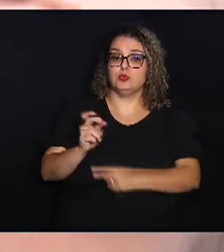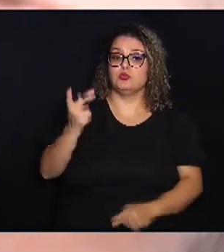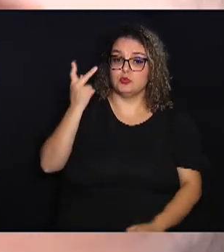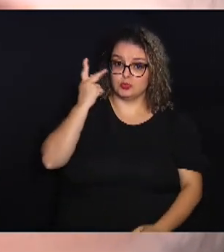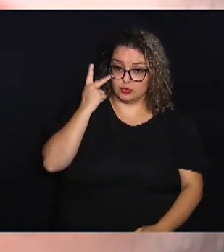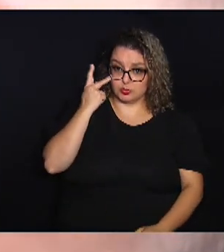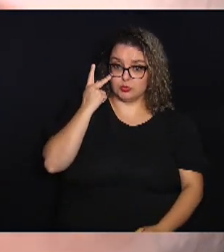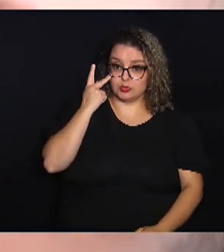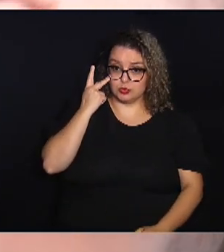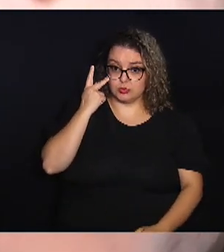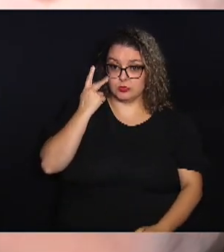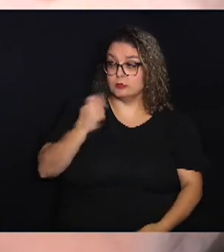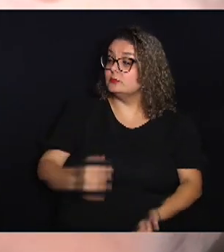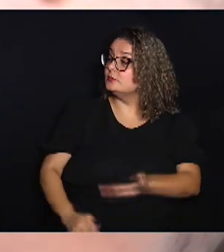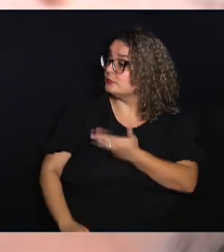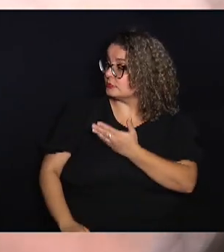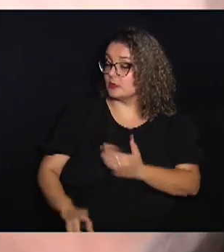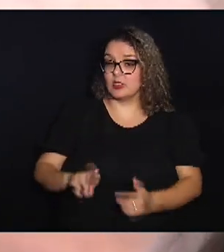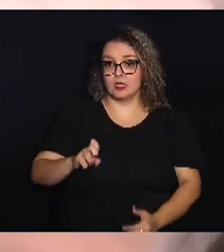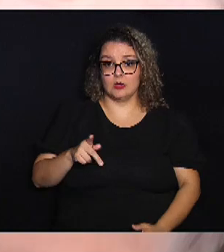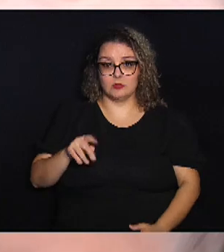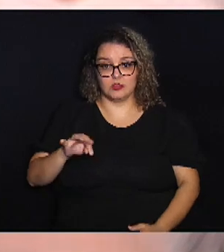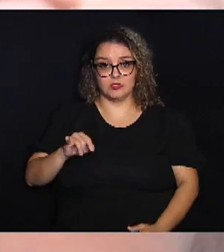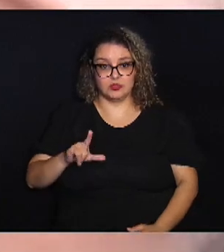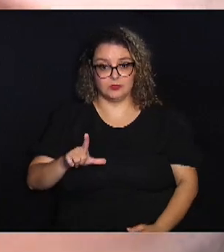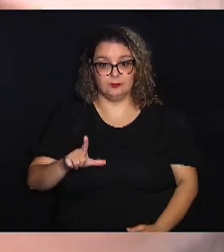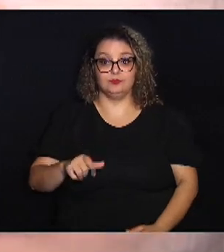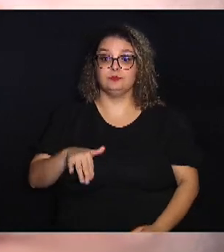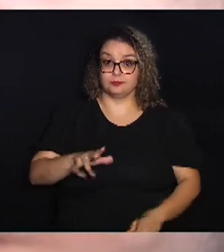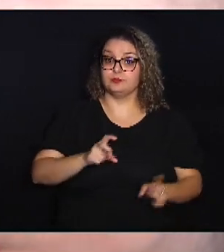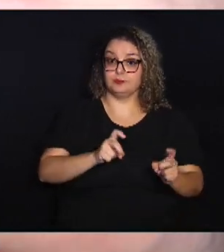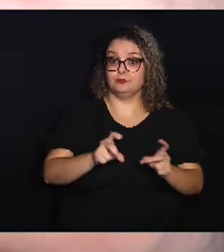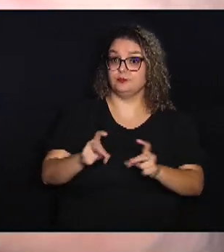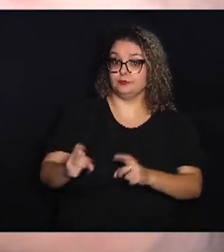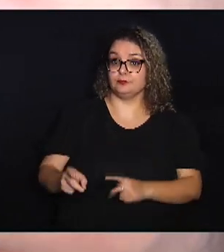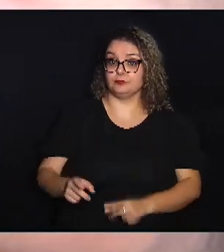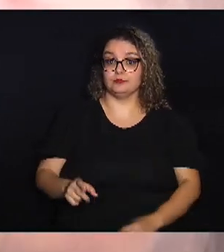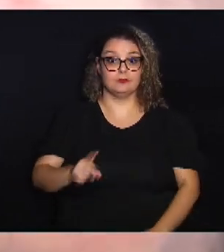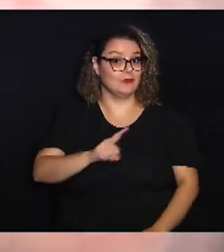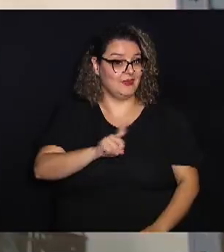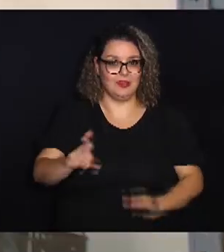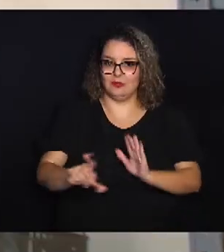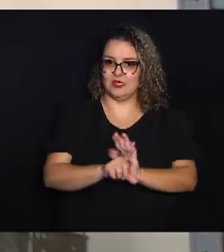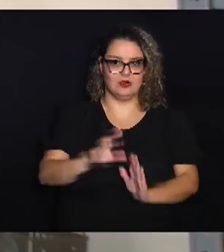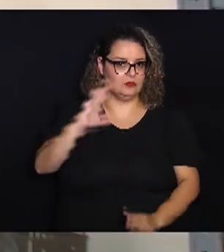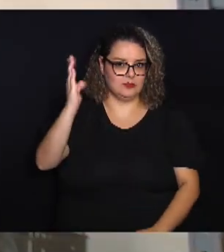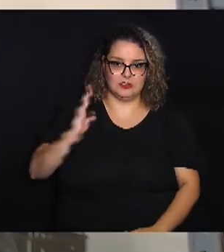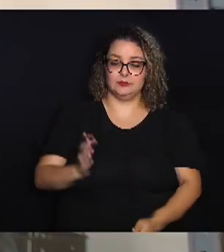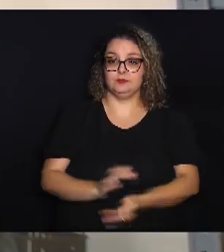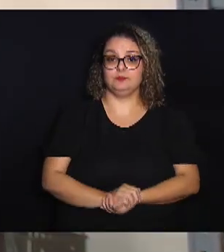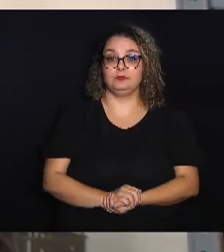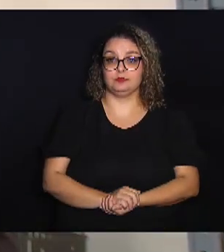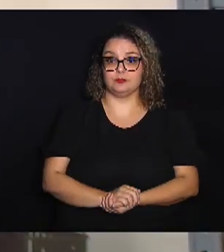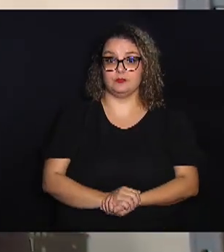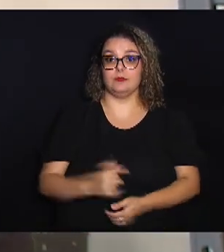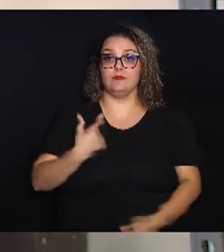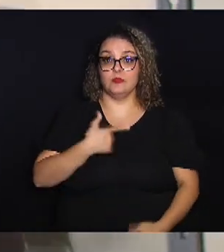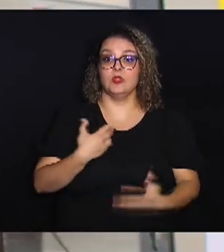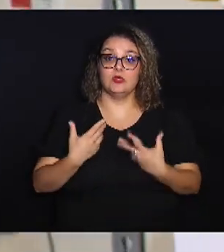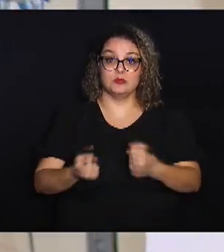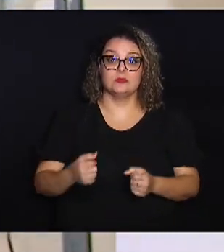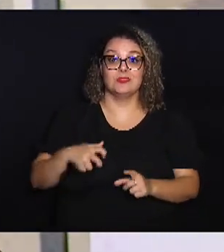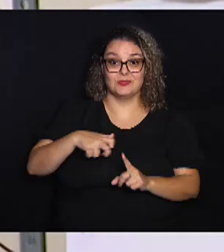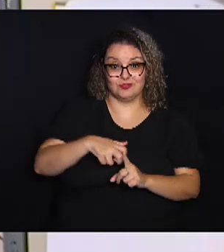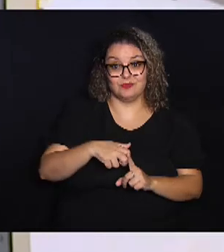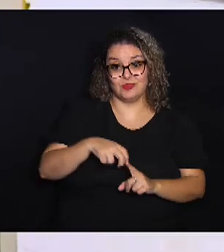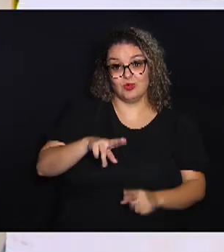Paulo, essa espécie de réptil é a mais comercializada ilegalmente no Brasil. A gente acaba recebendo animais acidentados ou que